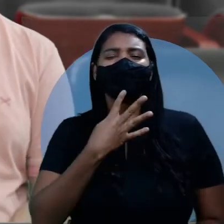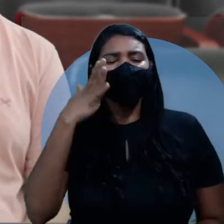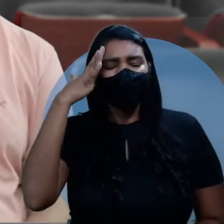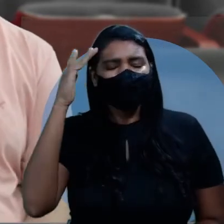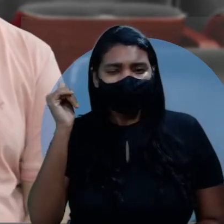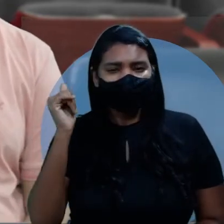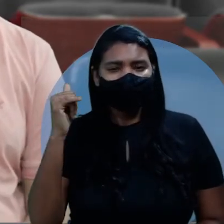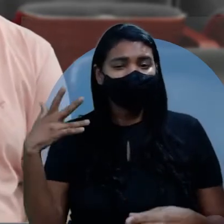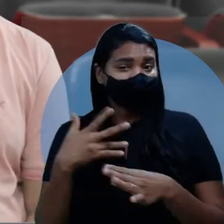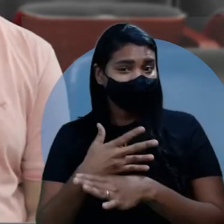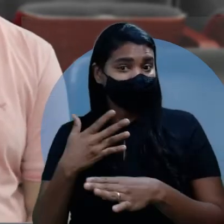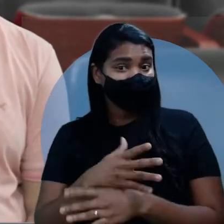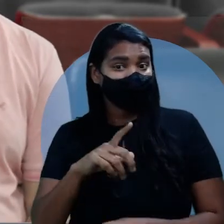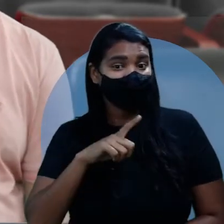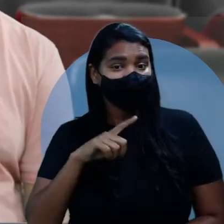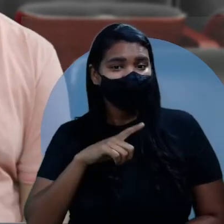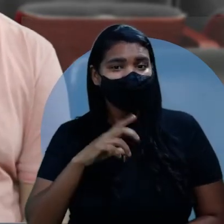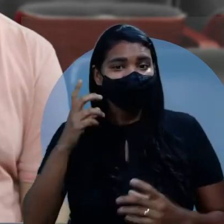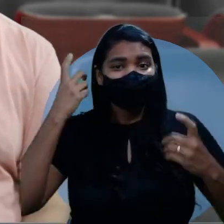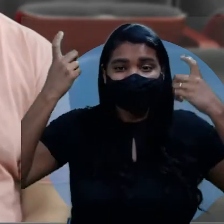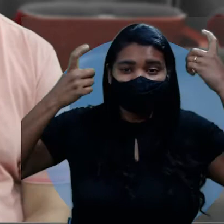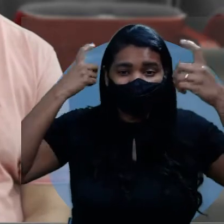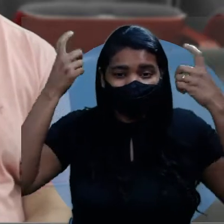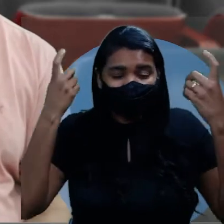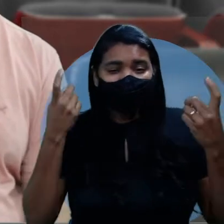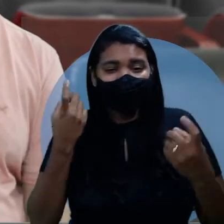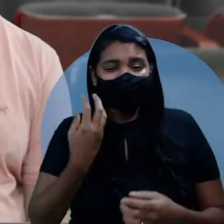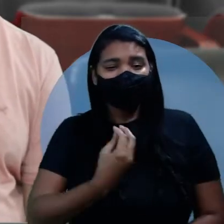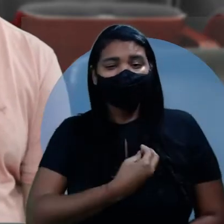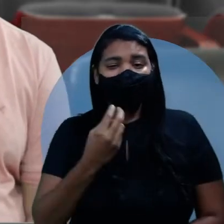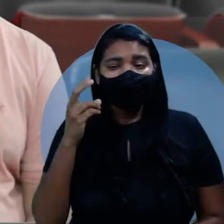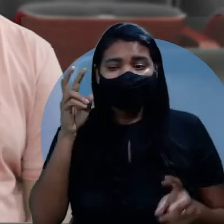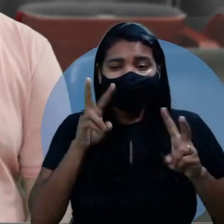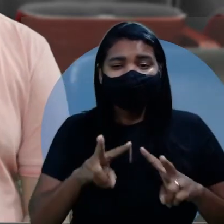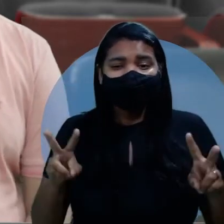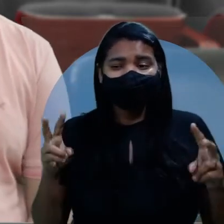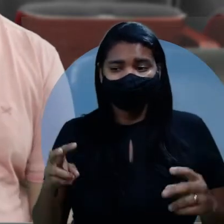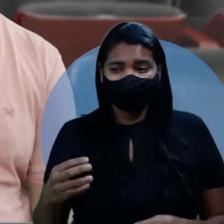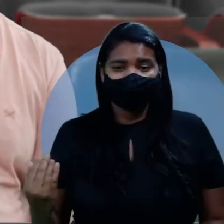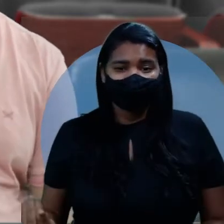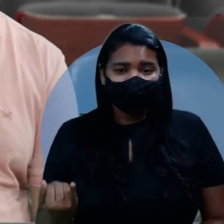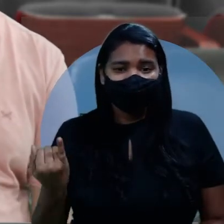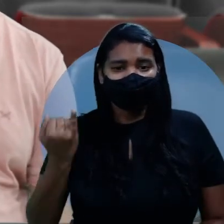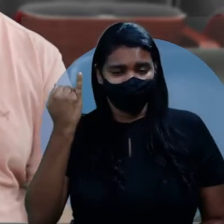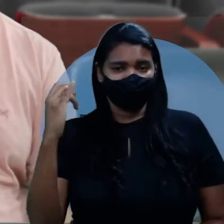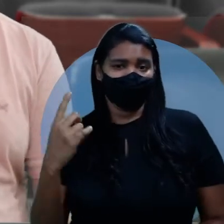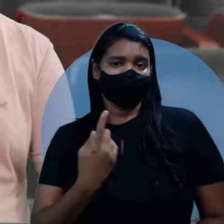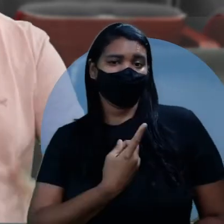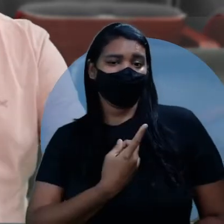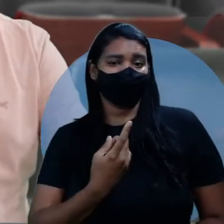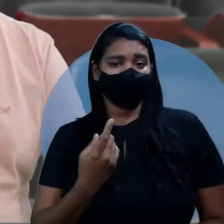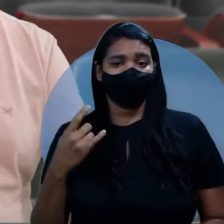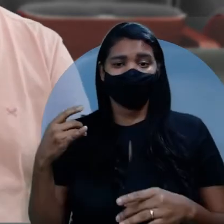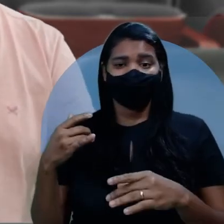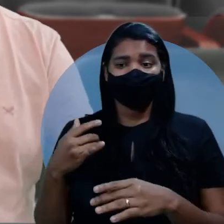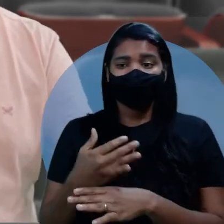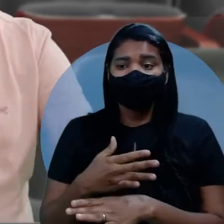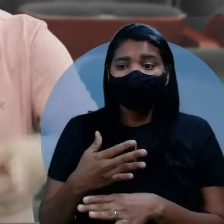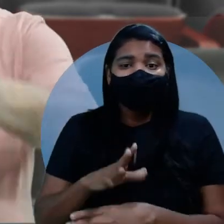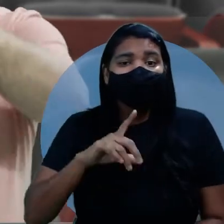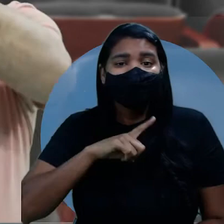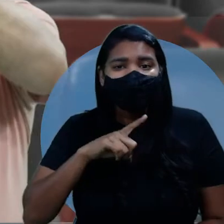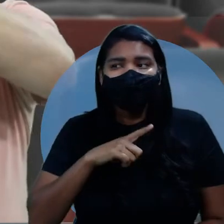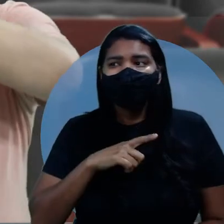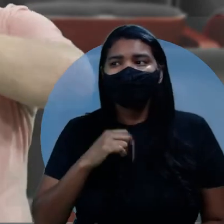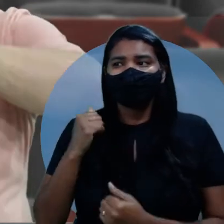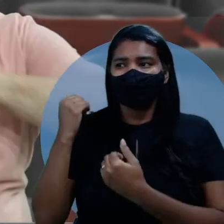nosso componente aqui, ele tem essa preocupação em valorizar justamente as coisas da nossa terra, e bens materiais e